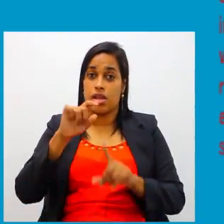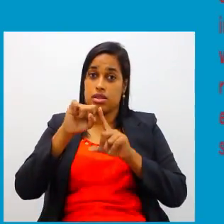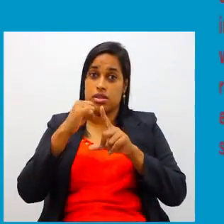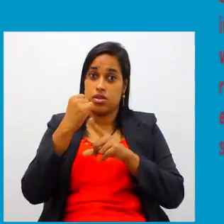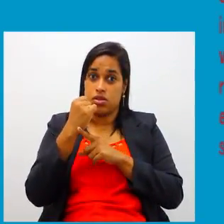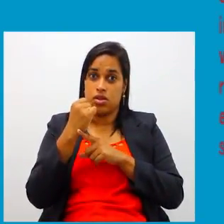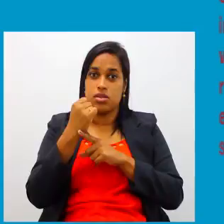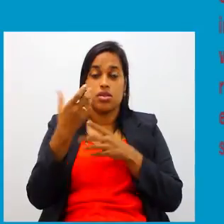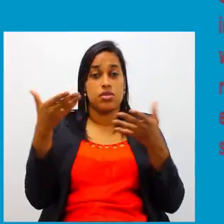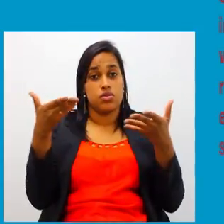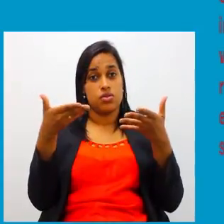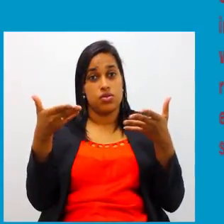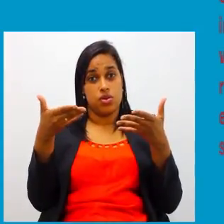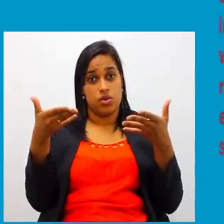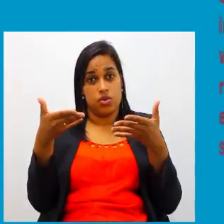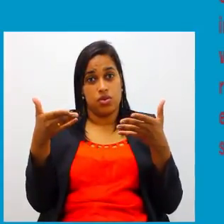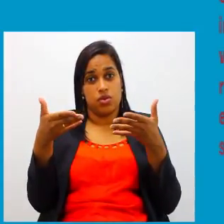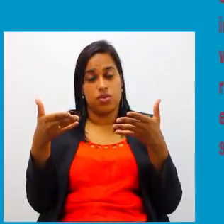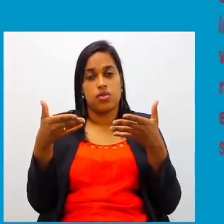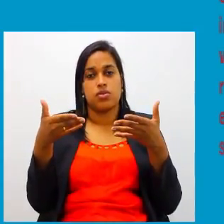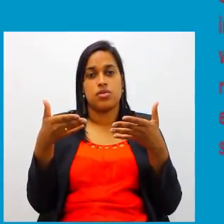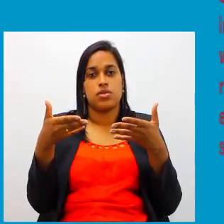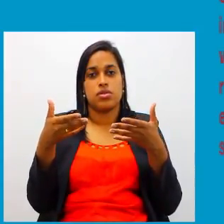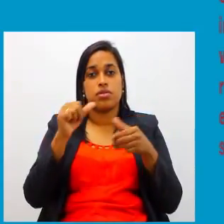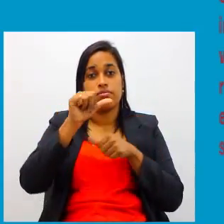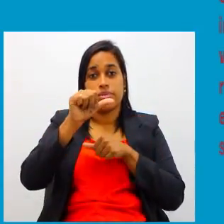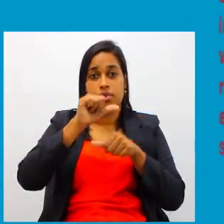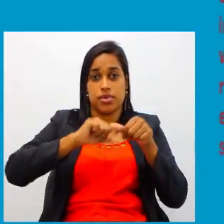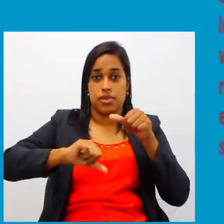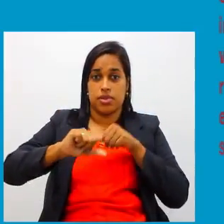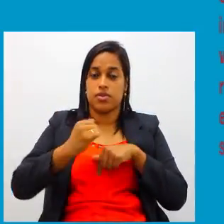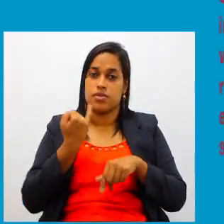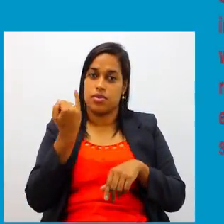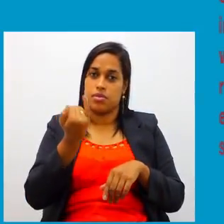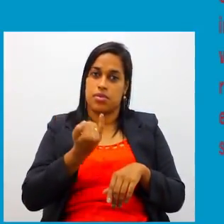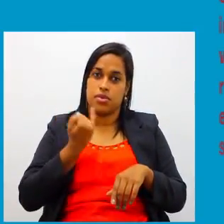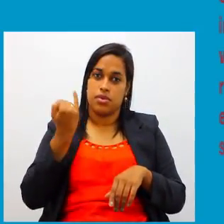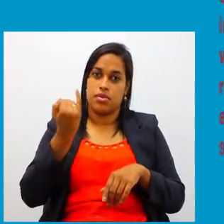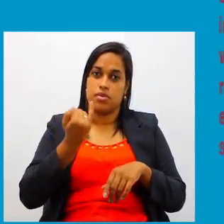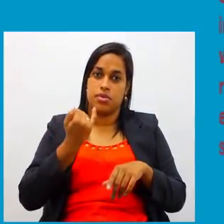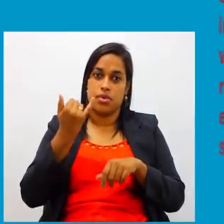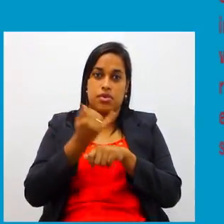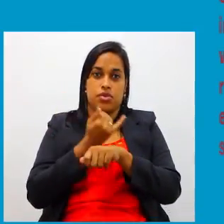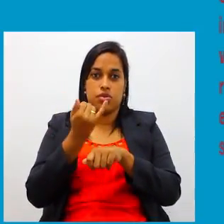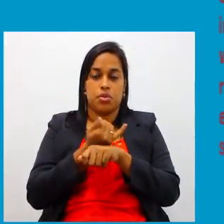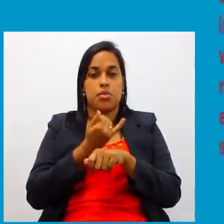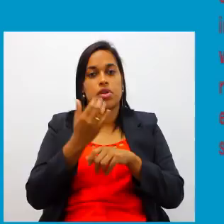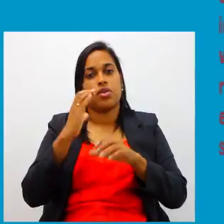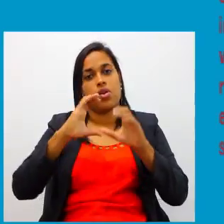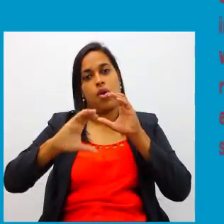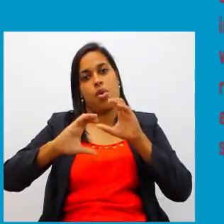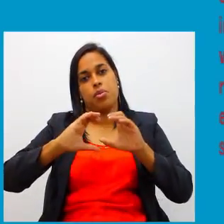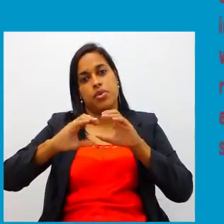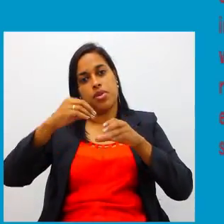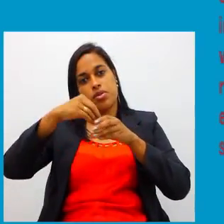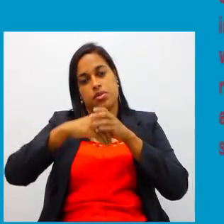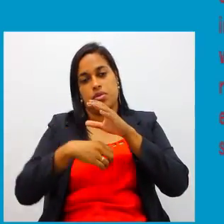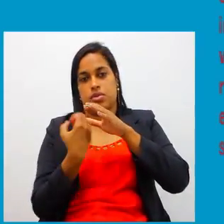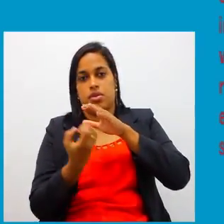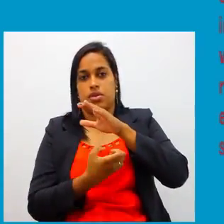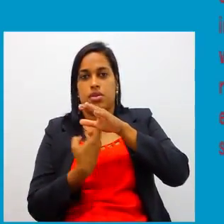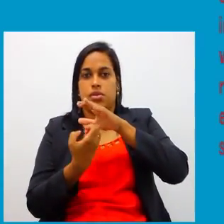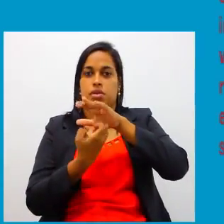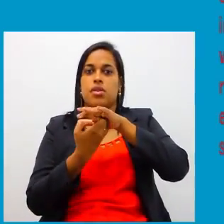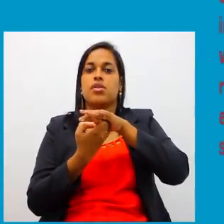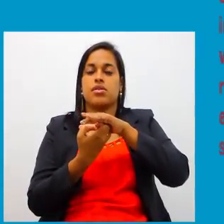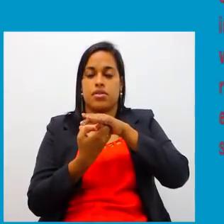Essas redes sociais, modernamente, vão se transformar num importante instrumento de comunicação empresarial, um